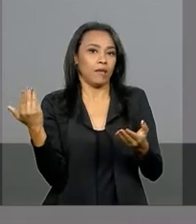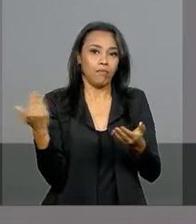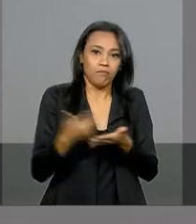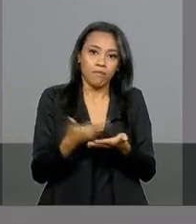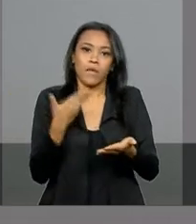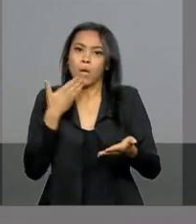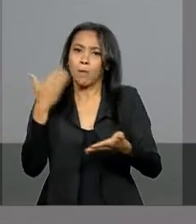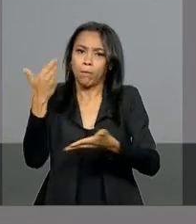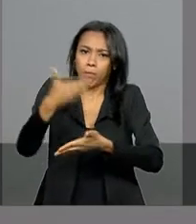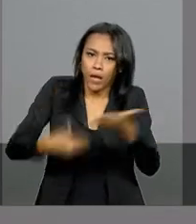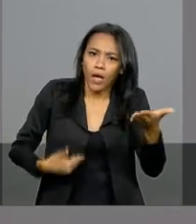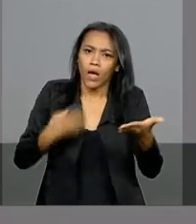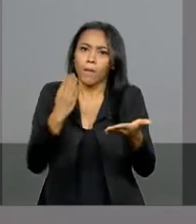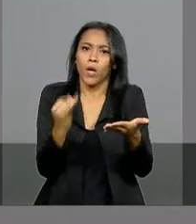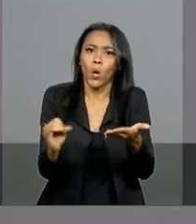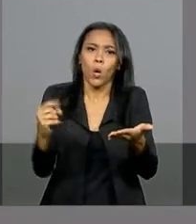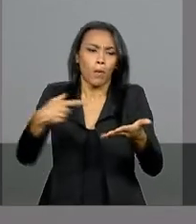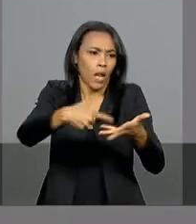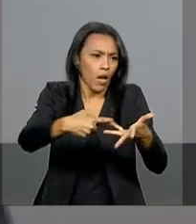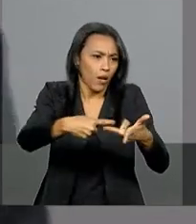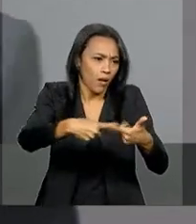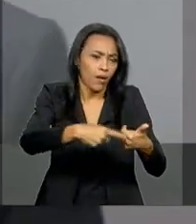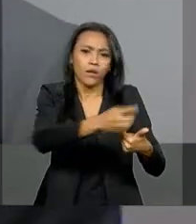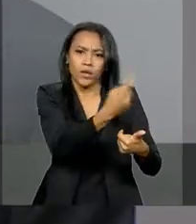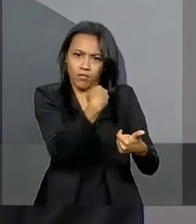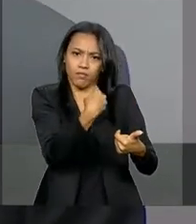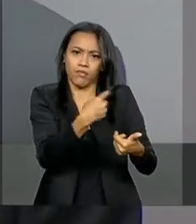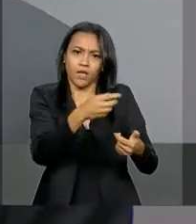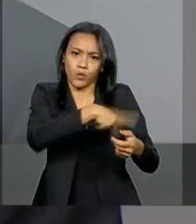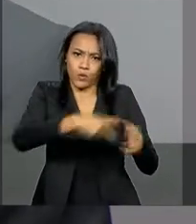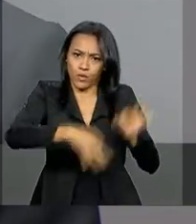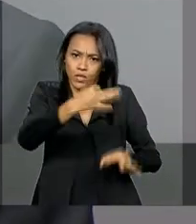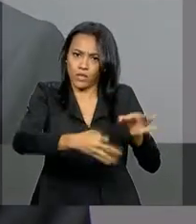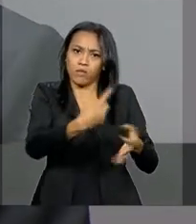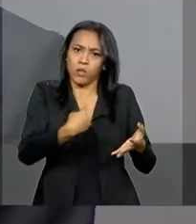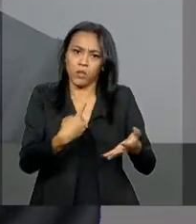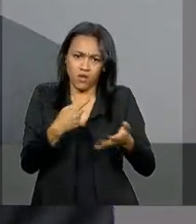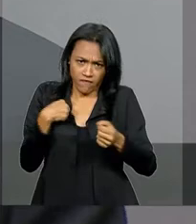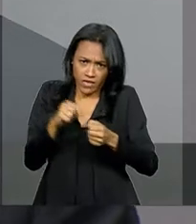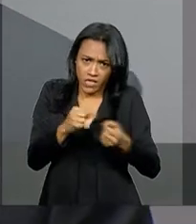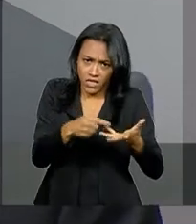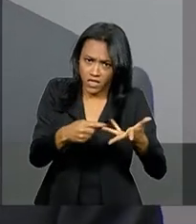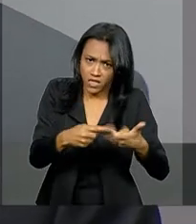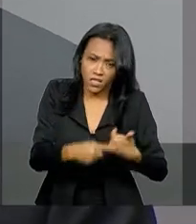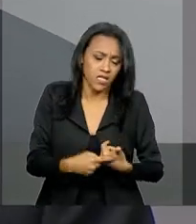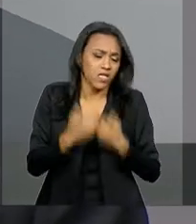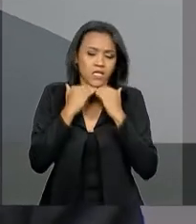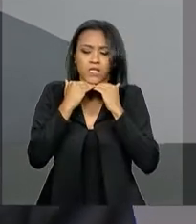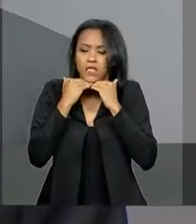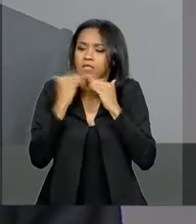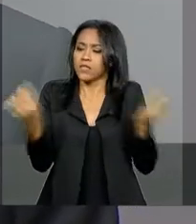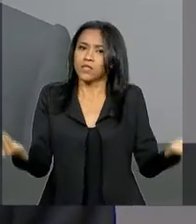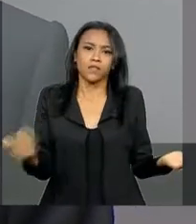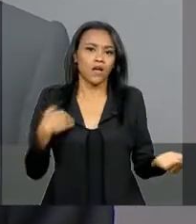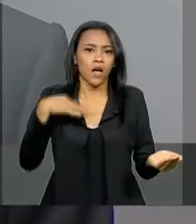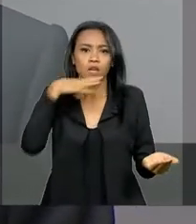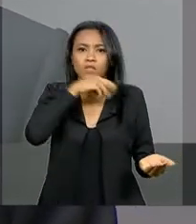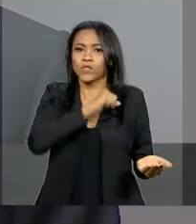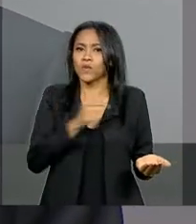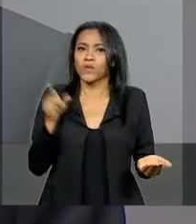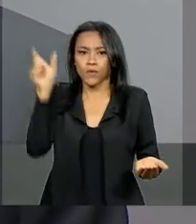lógica dela naquele momento ela e tendo e exatamente reinaldo ela achou que ela ia